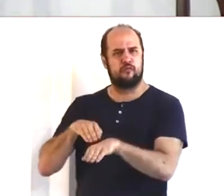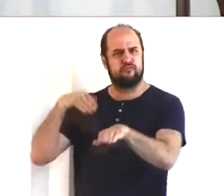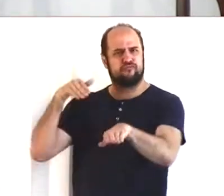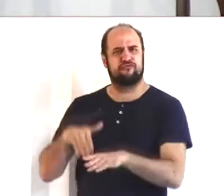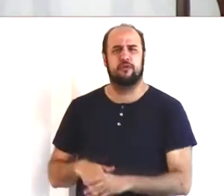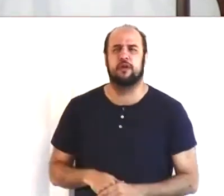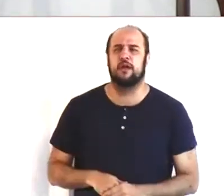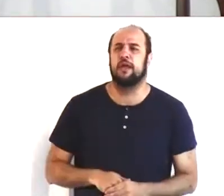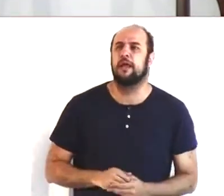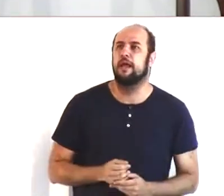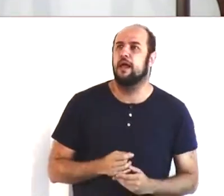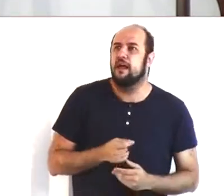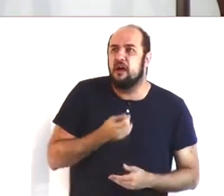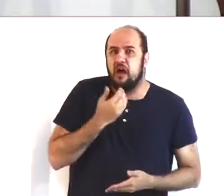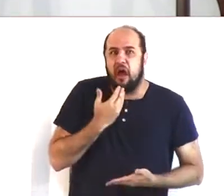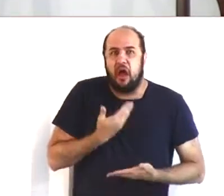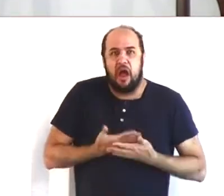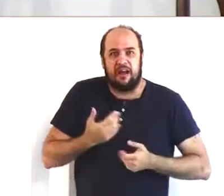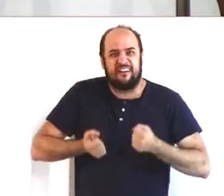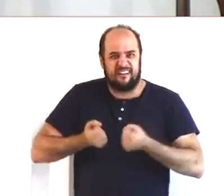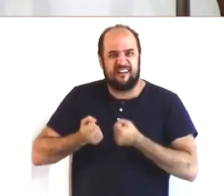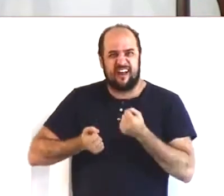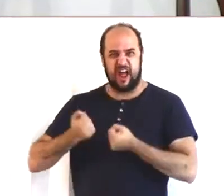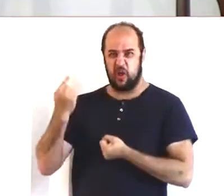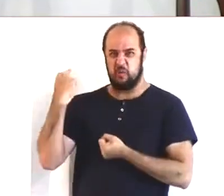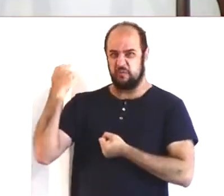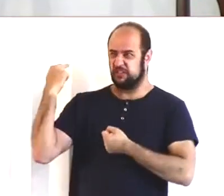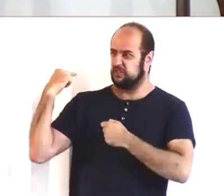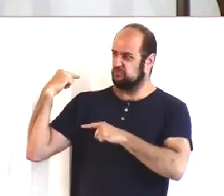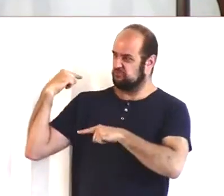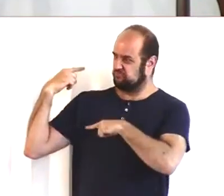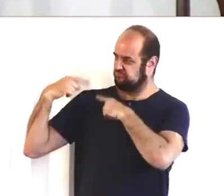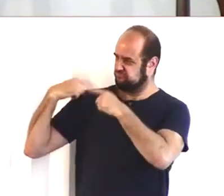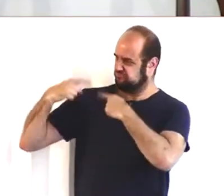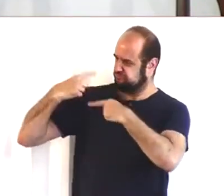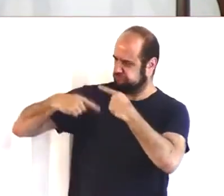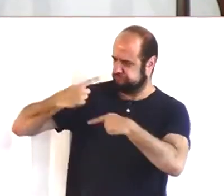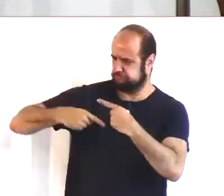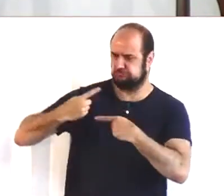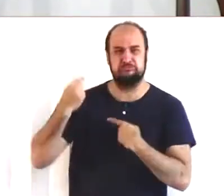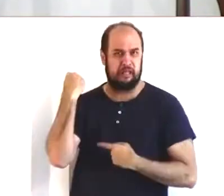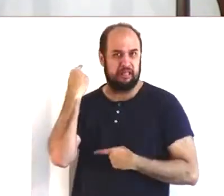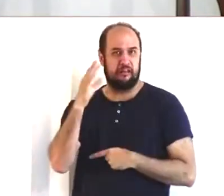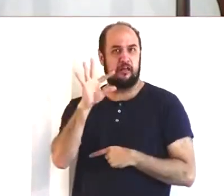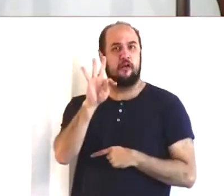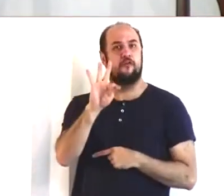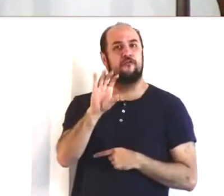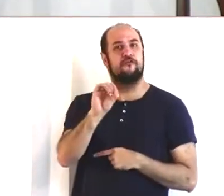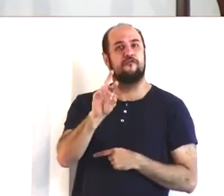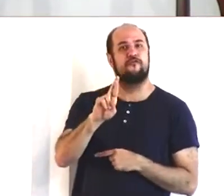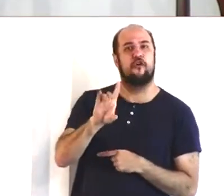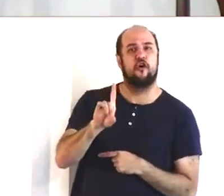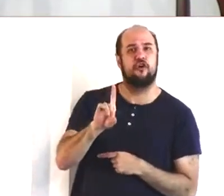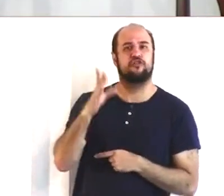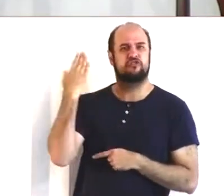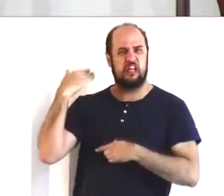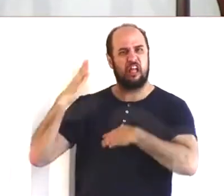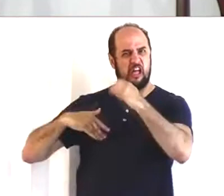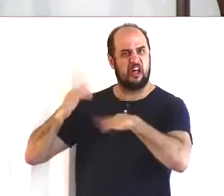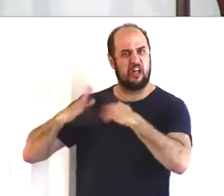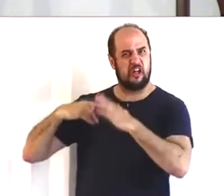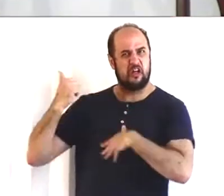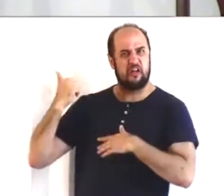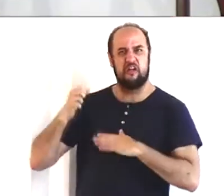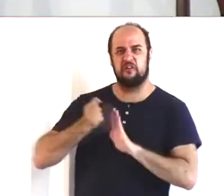é impressionante, os carros não são os mesmos que Ford começou a construir lá nas décadas de 20